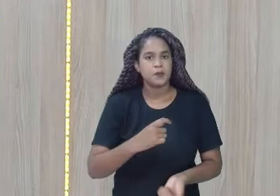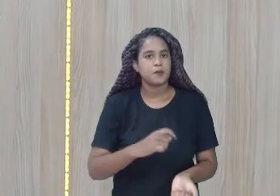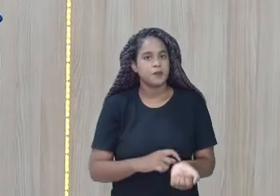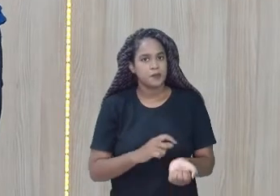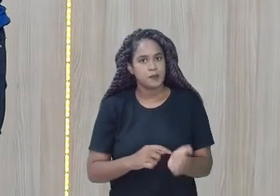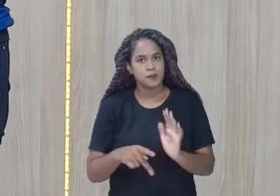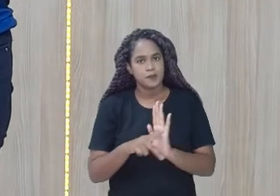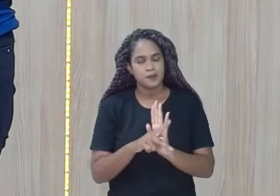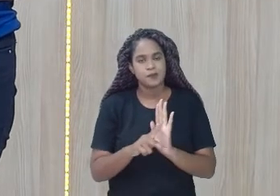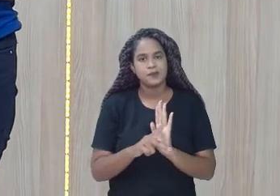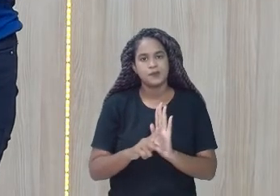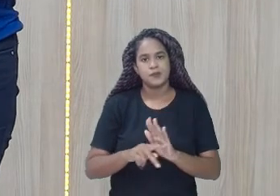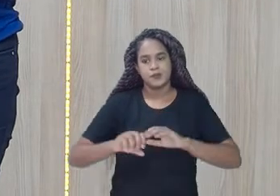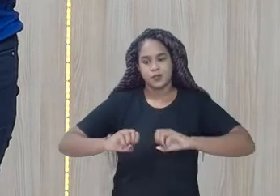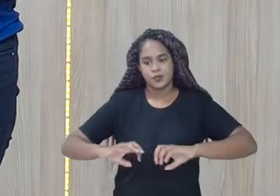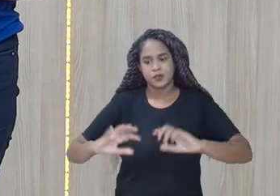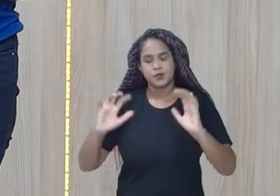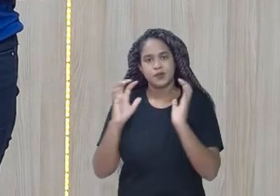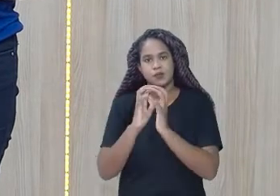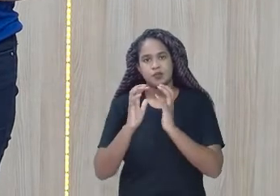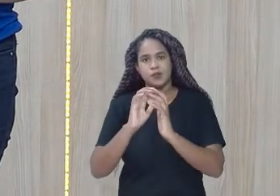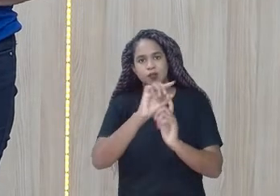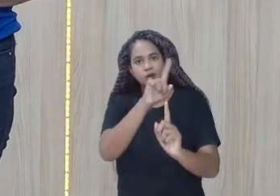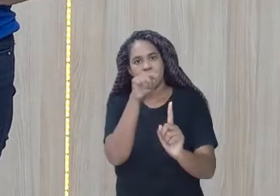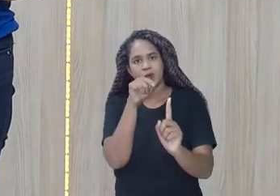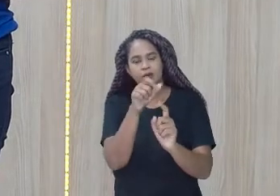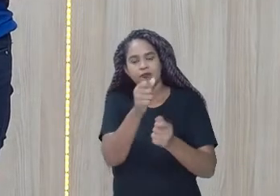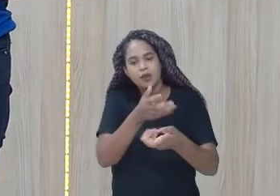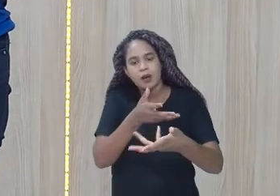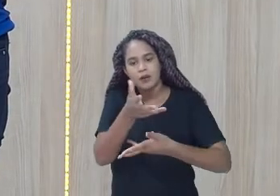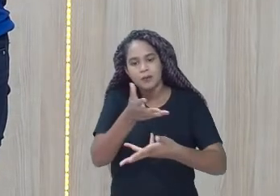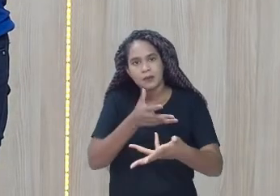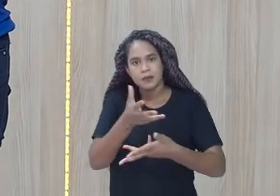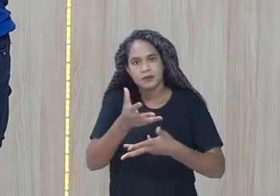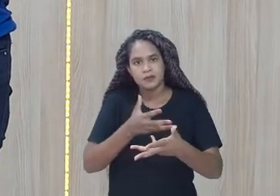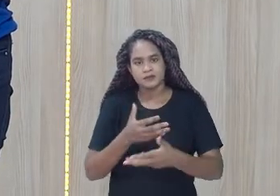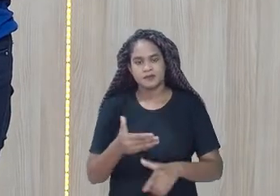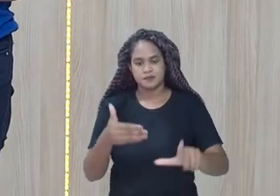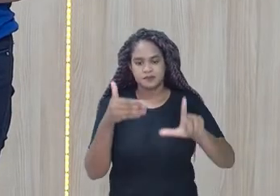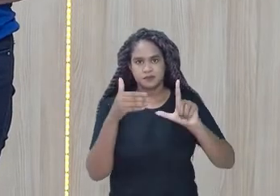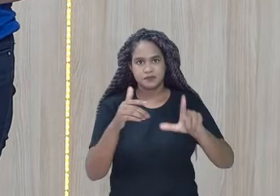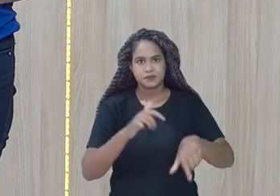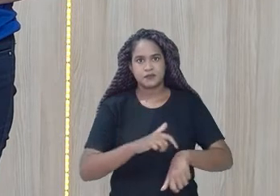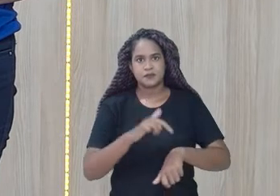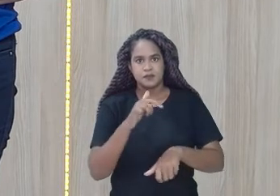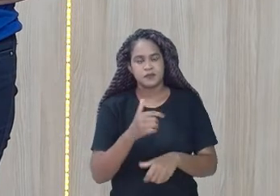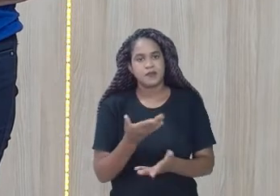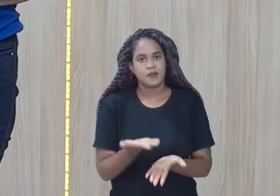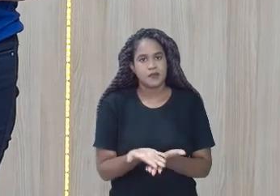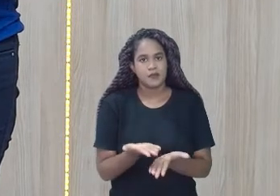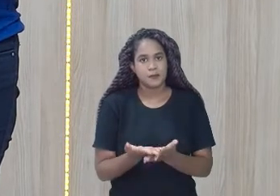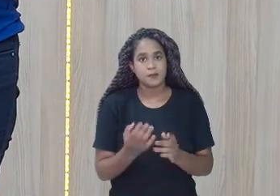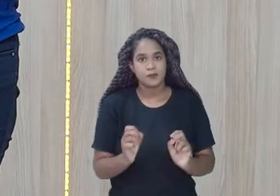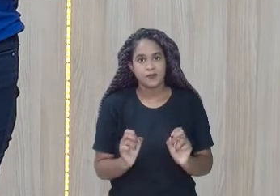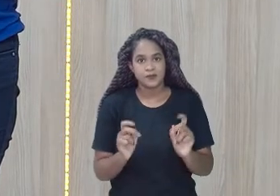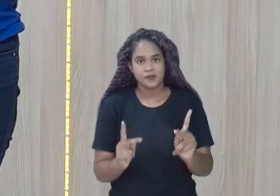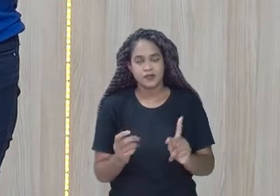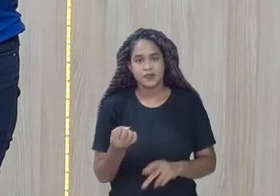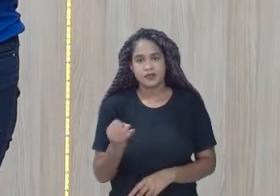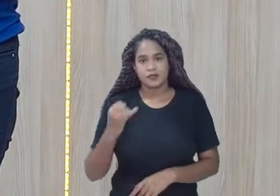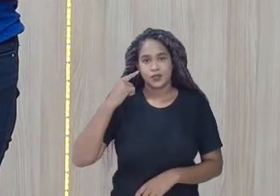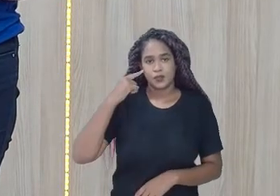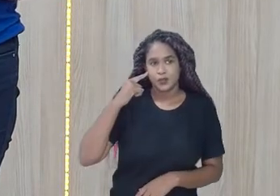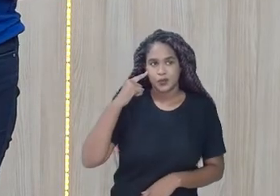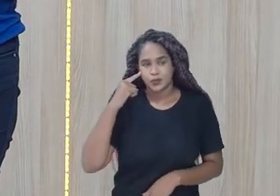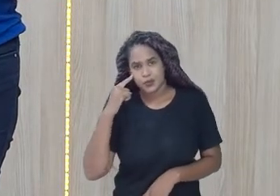aplicativo do Educa Recife para podermos interagir aqui ao vivo conosco nas nossas aulas, tá certo? Então, para tirar